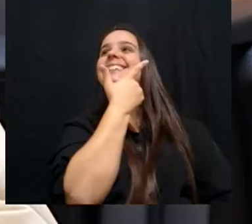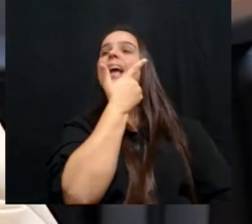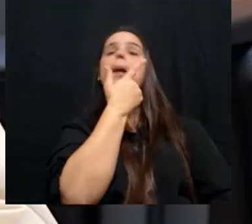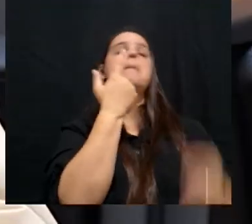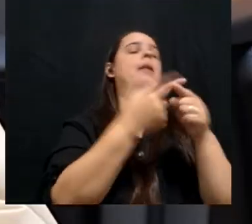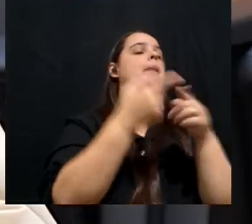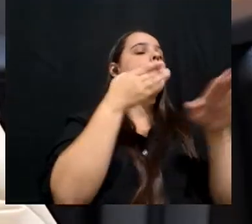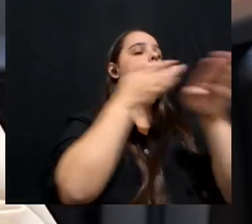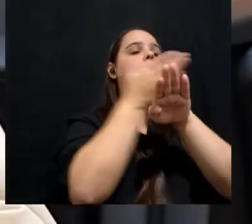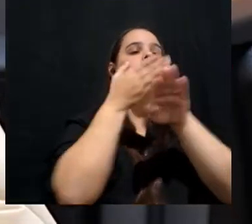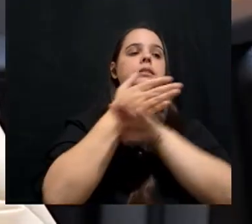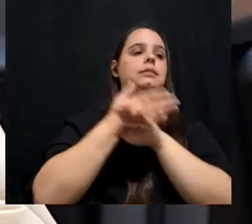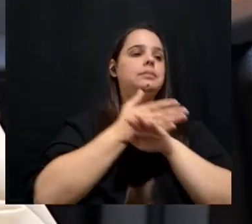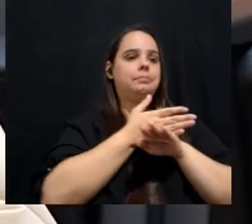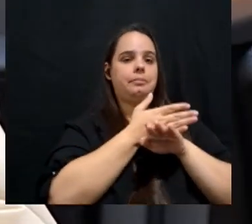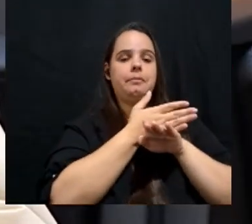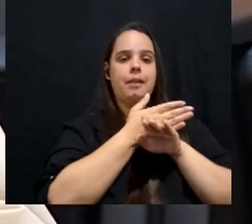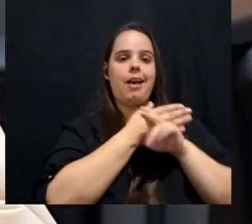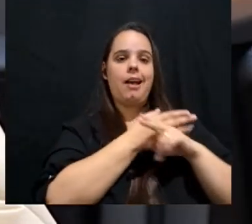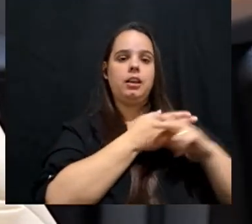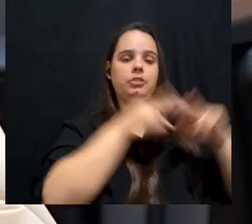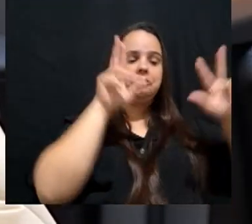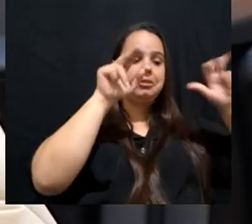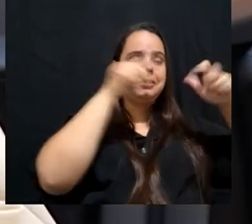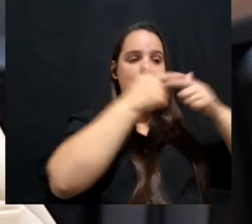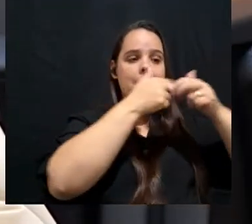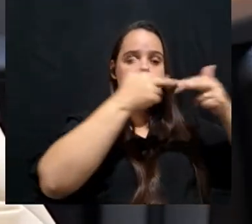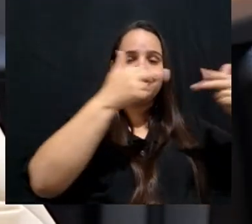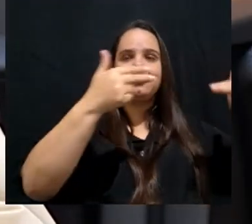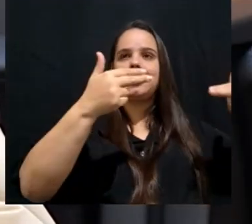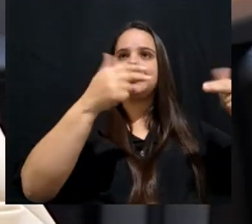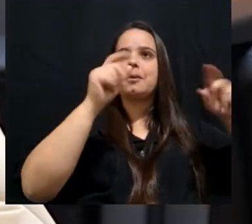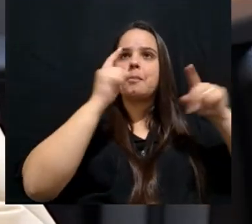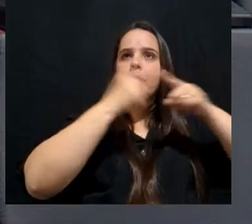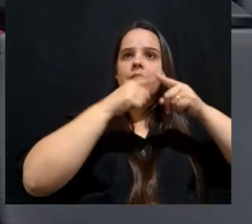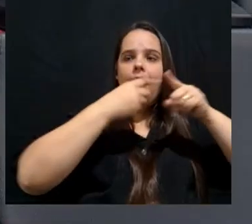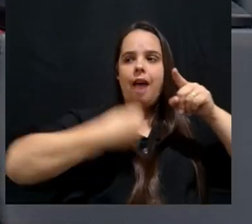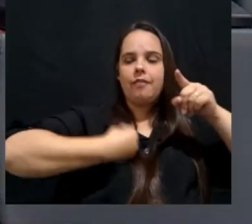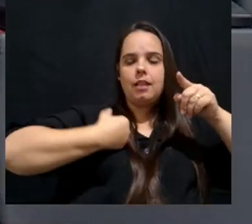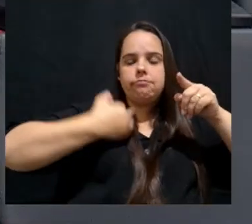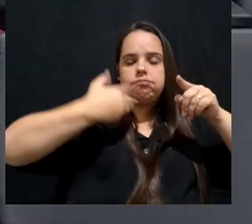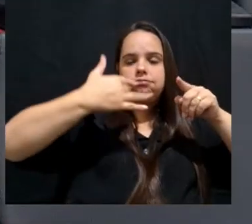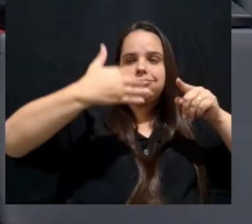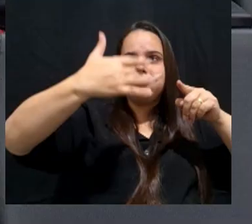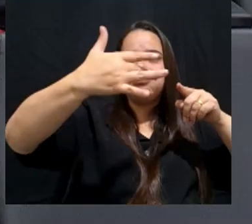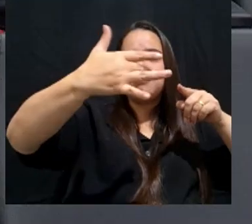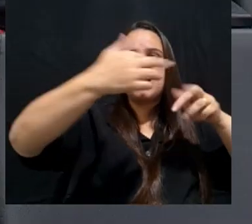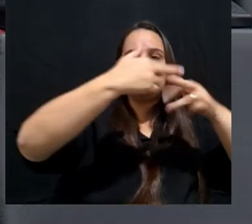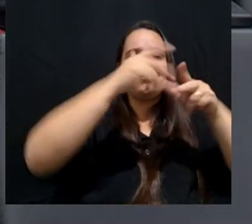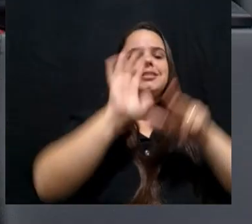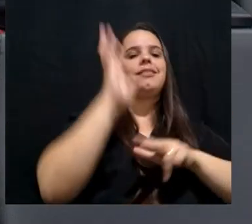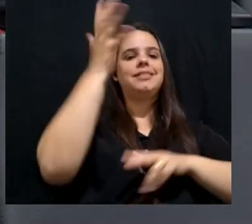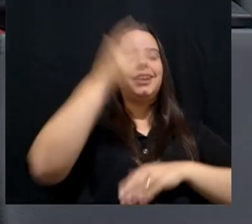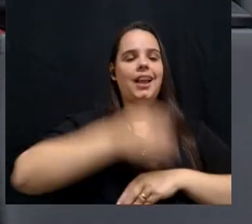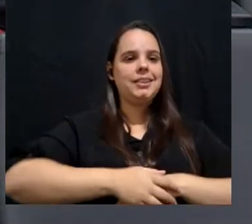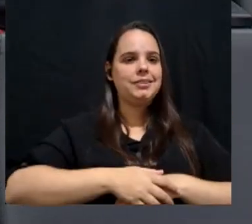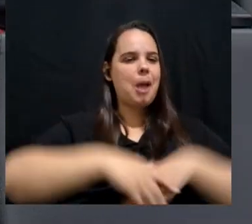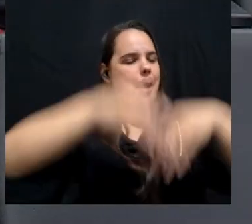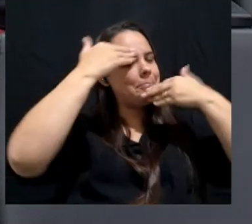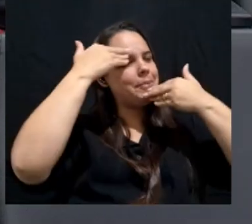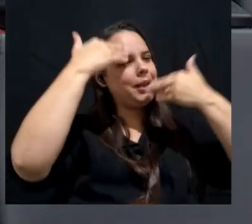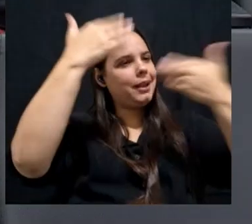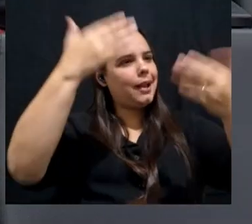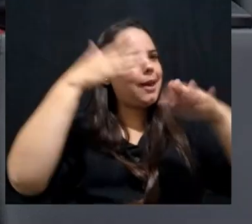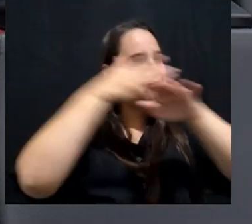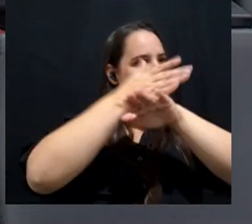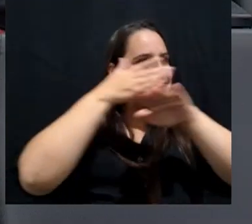Isso é importantíssimo, porque aí a vida vai para frente, as coisas acontecem. Tá certo, muito obrigada pela participação aqui no Em